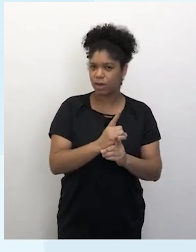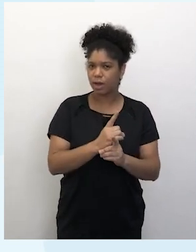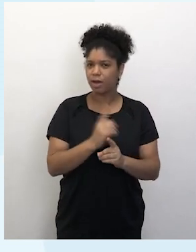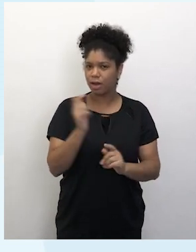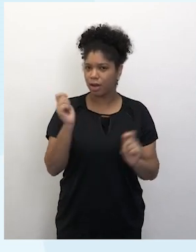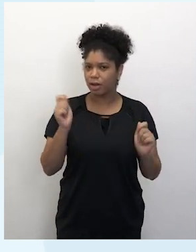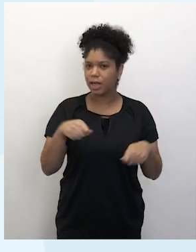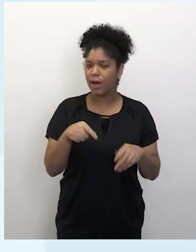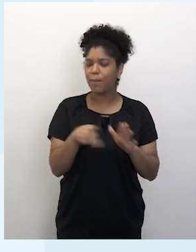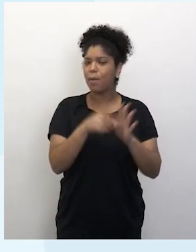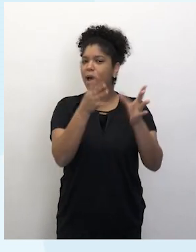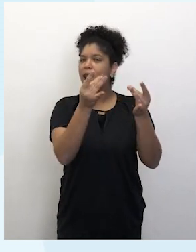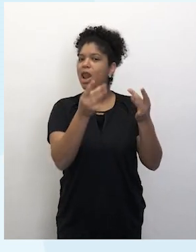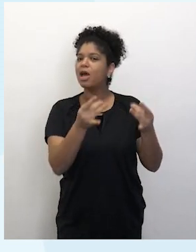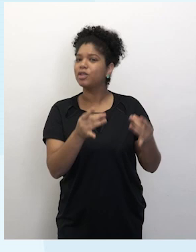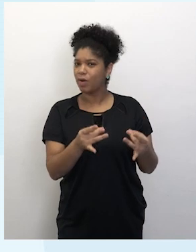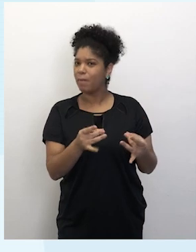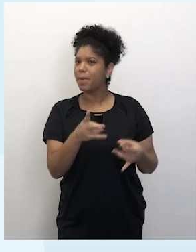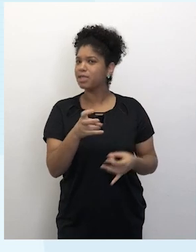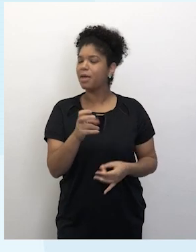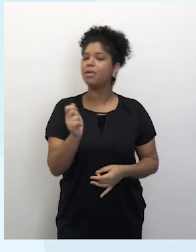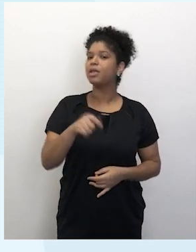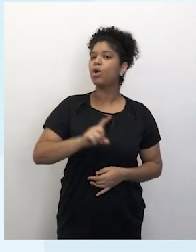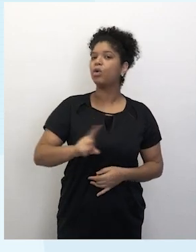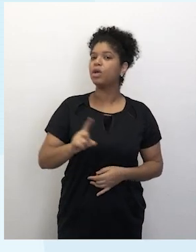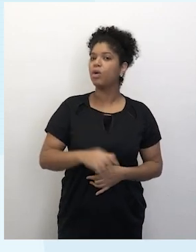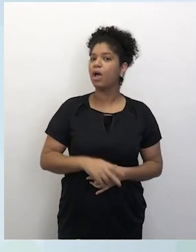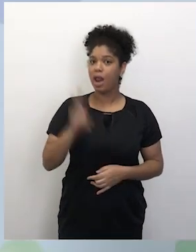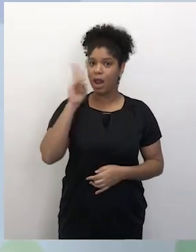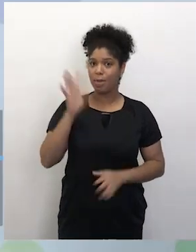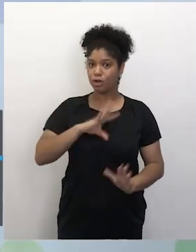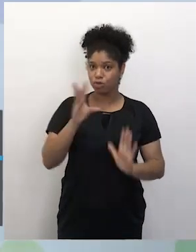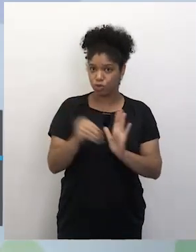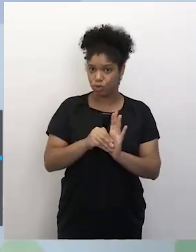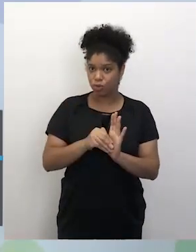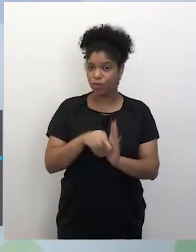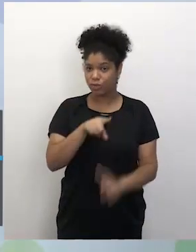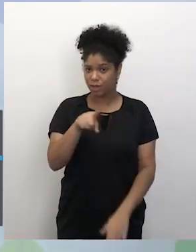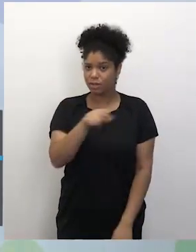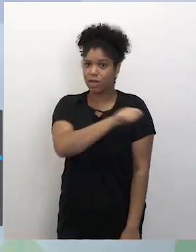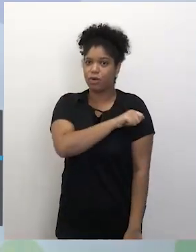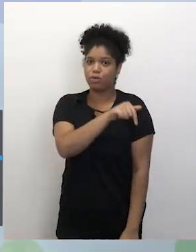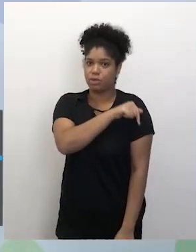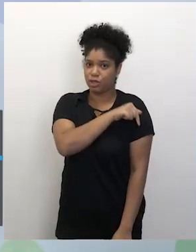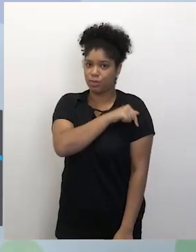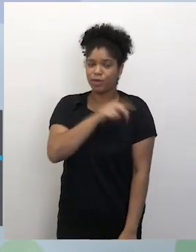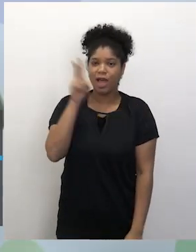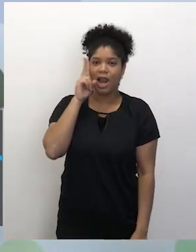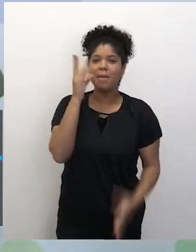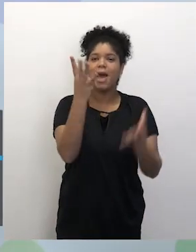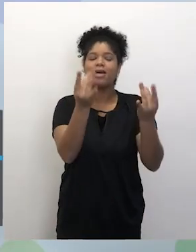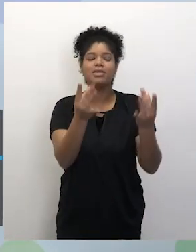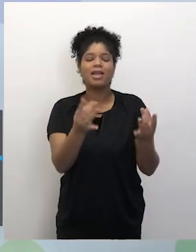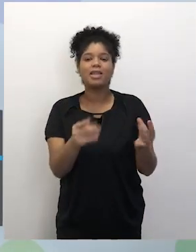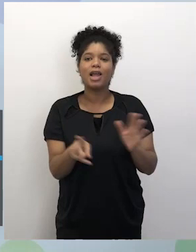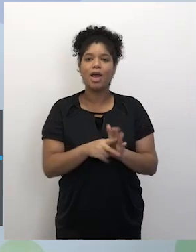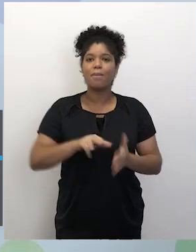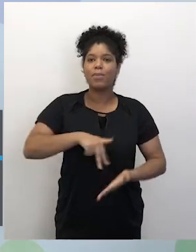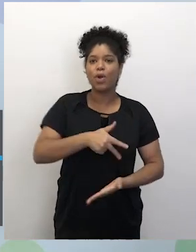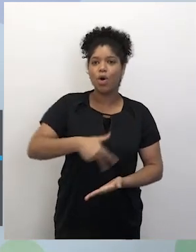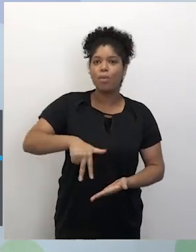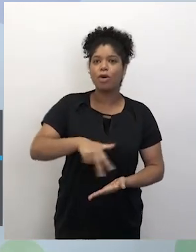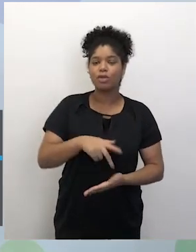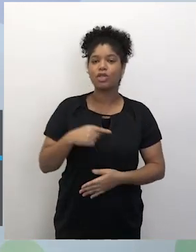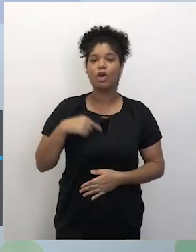elementos constitutivos nelas? Lembra-se de todos? Em sétimo ano, vocês lembram desses elementos? Nós passamos um